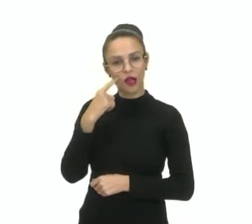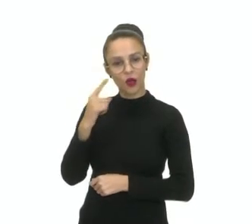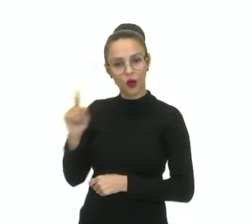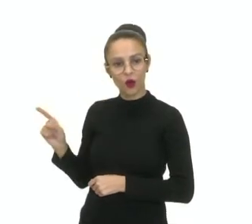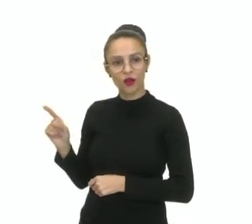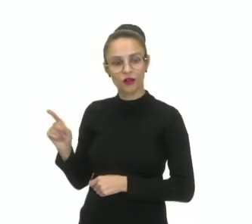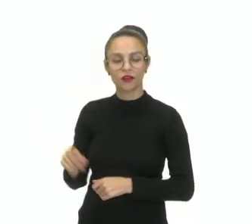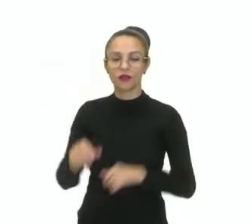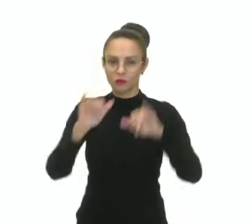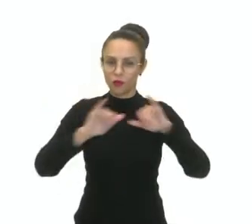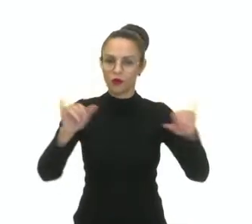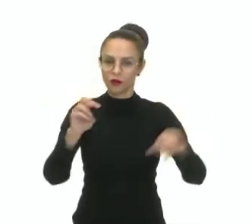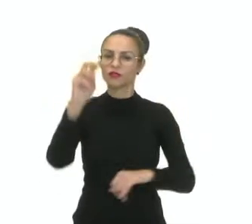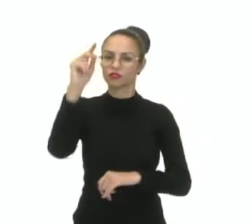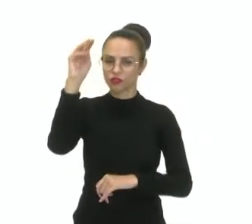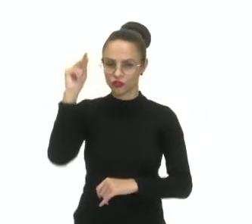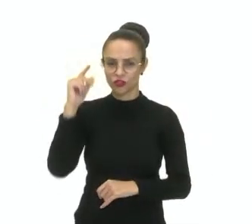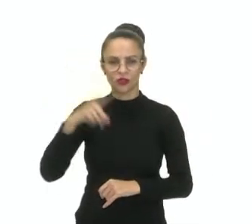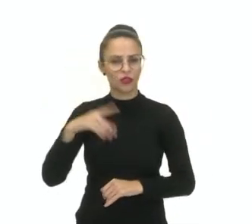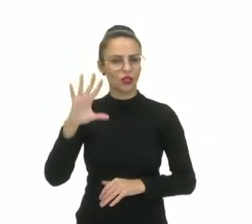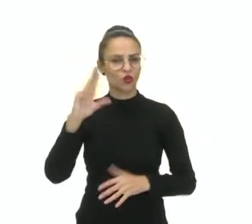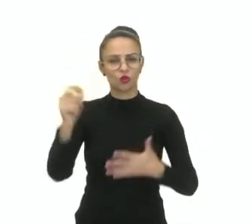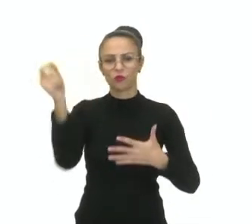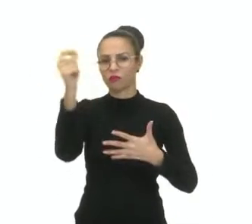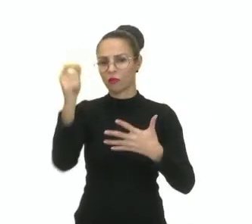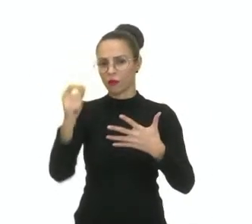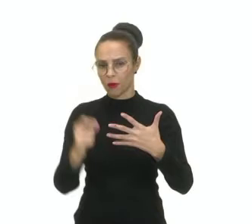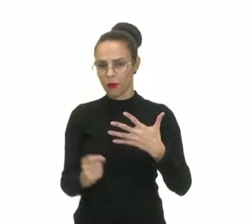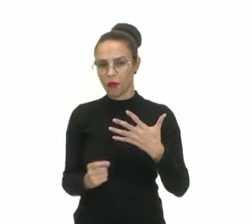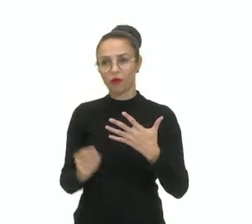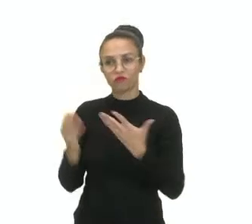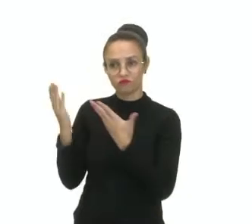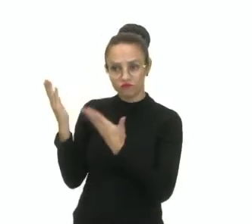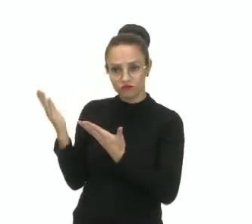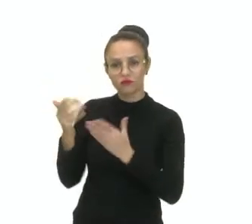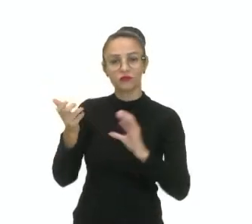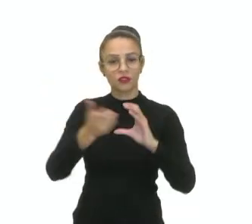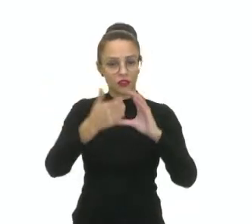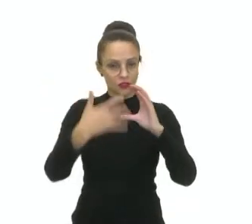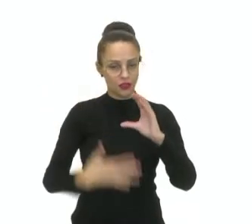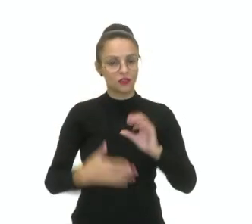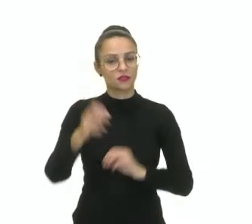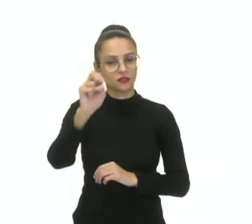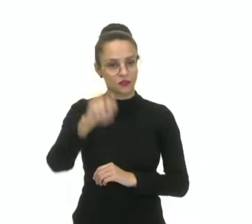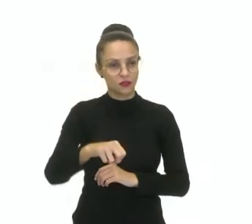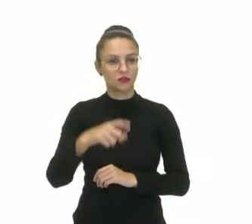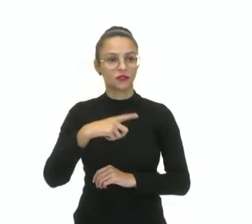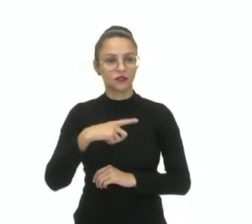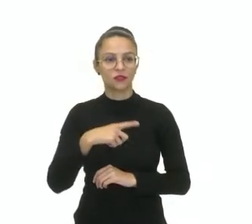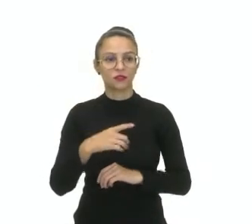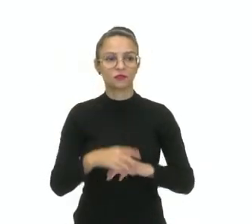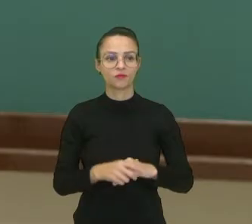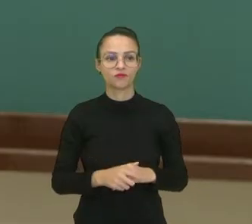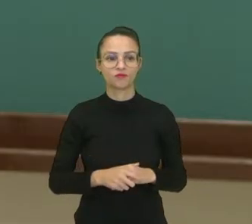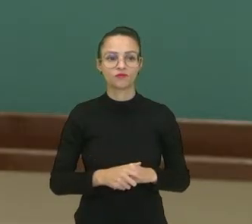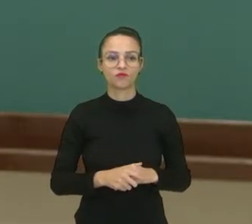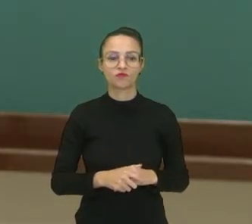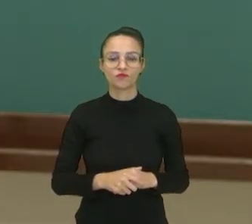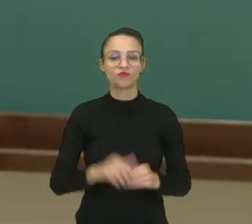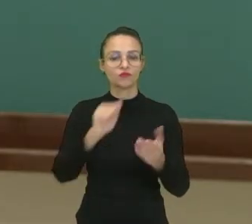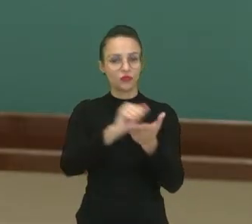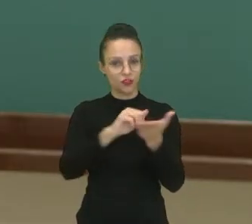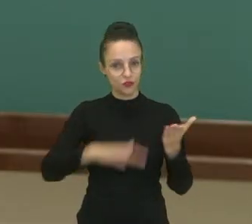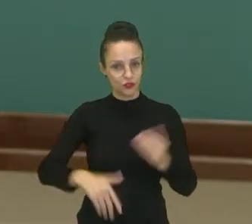numa propaganda antiga, eu tenho todas essas características, professora? Sim, em qualquer propaganda. A